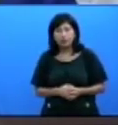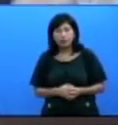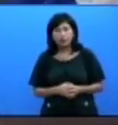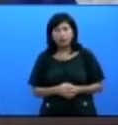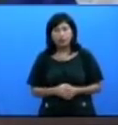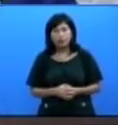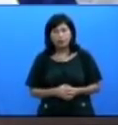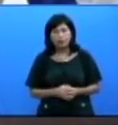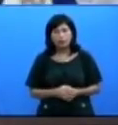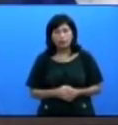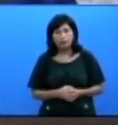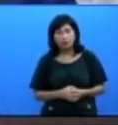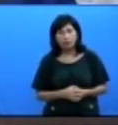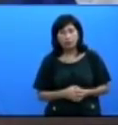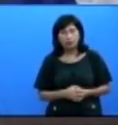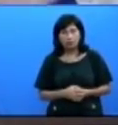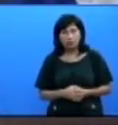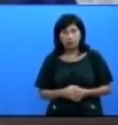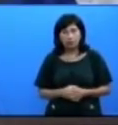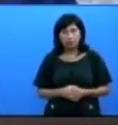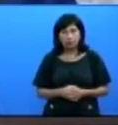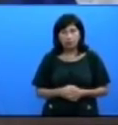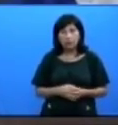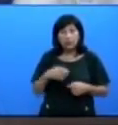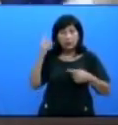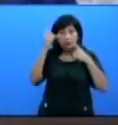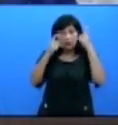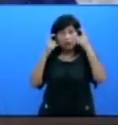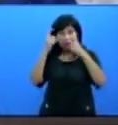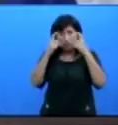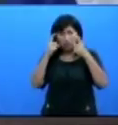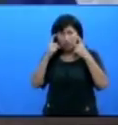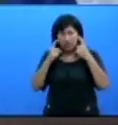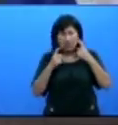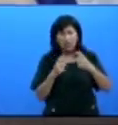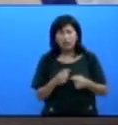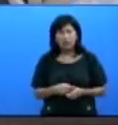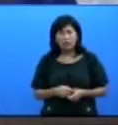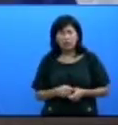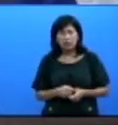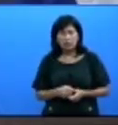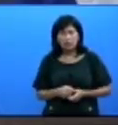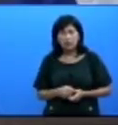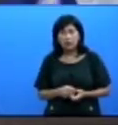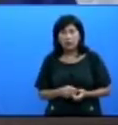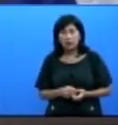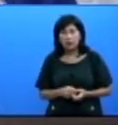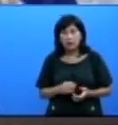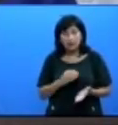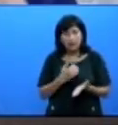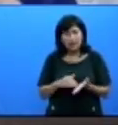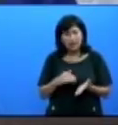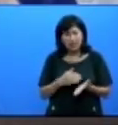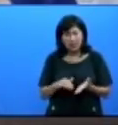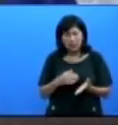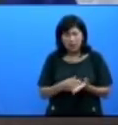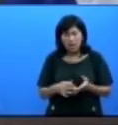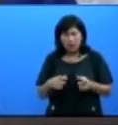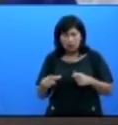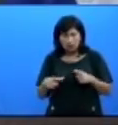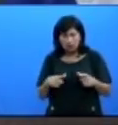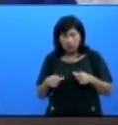Políticas Culturais, caiu o secretário, voltou o secretário pediu exoneração, o secretário voltou, enfim. Né? E tudo isso